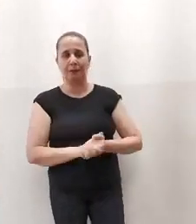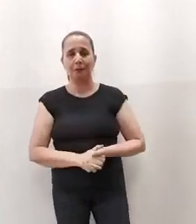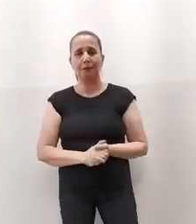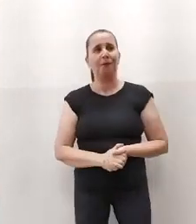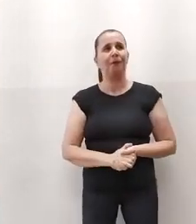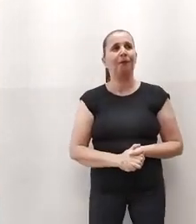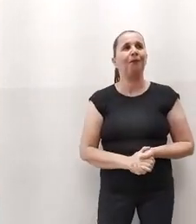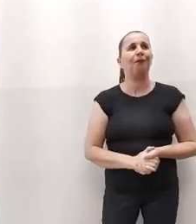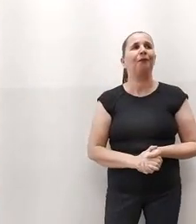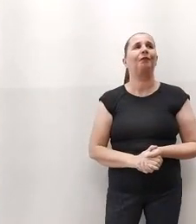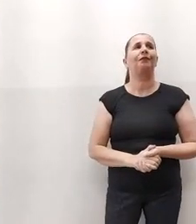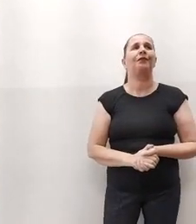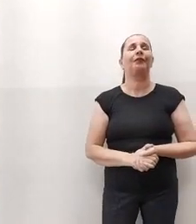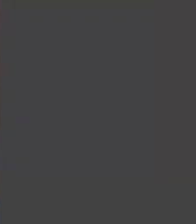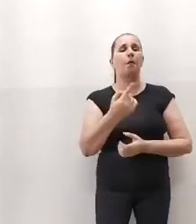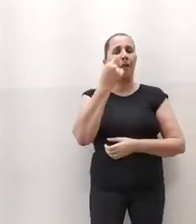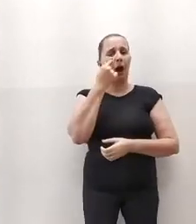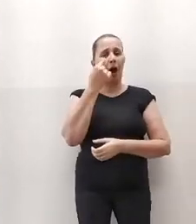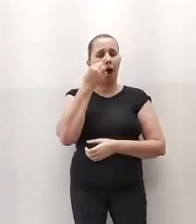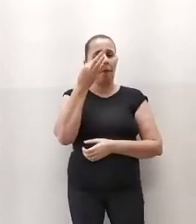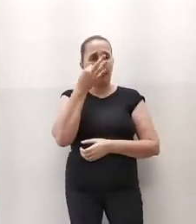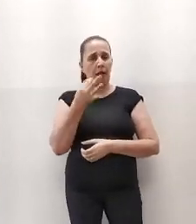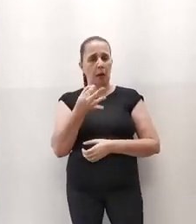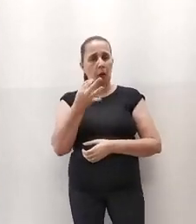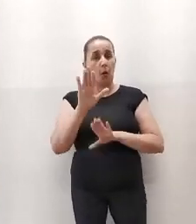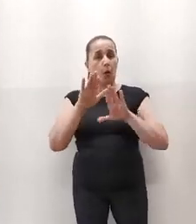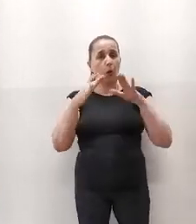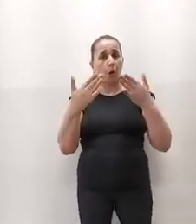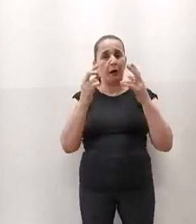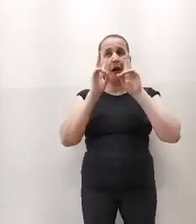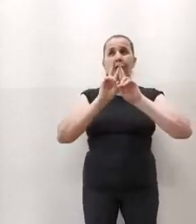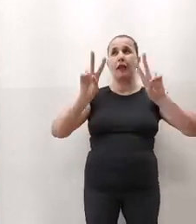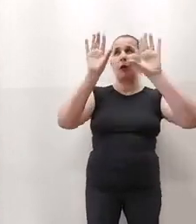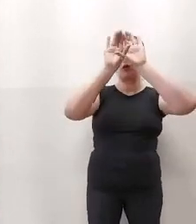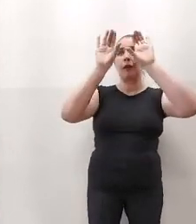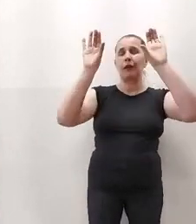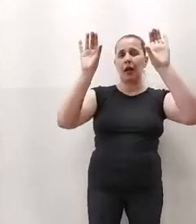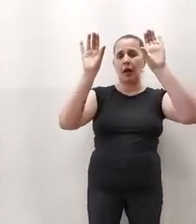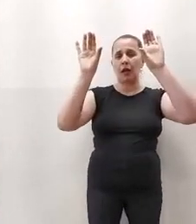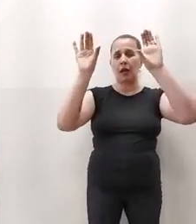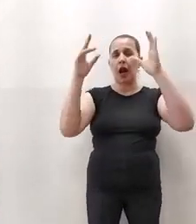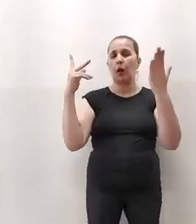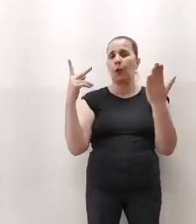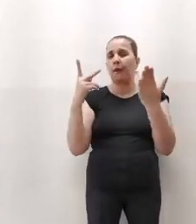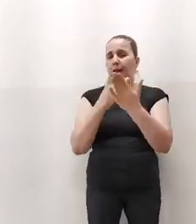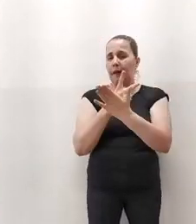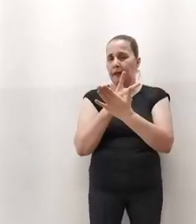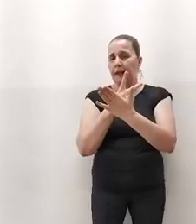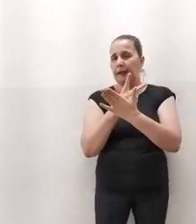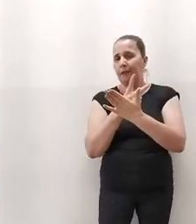Oh, irmãos, preste atenção, quando a visão celestial vem,